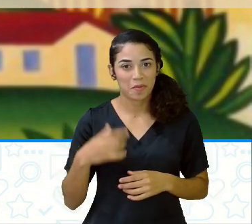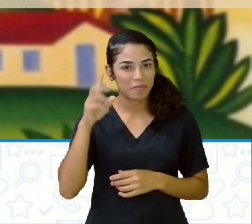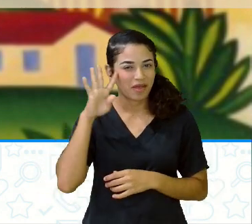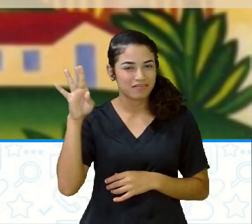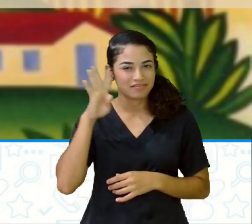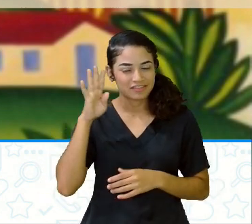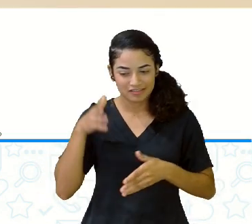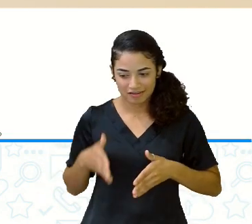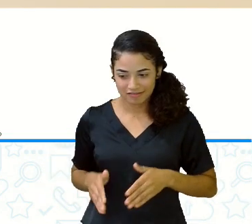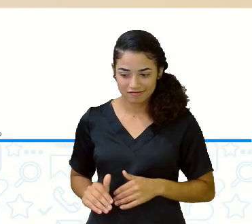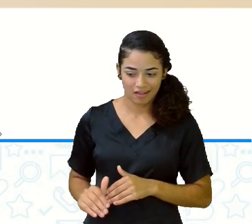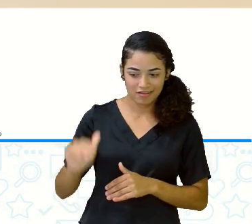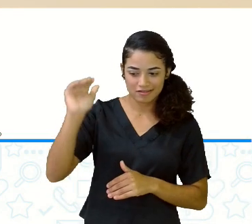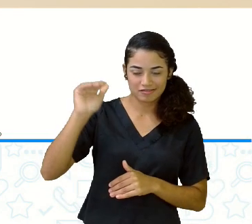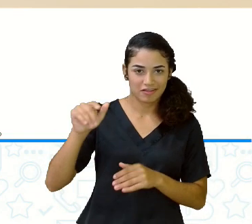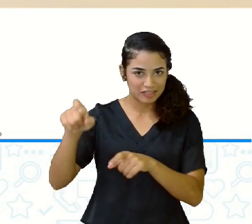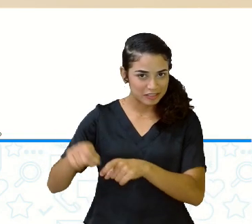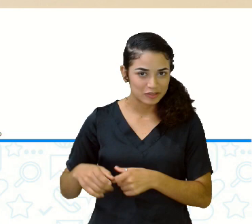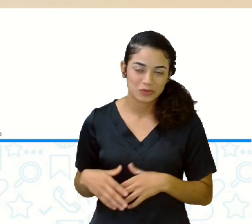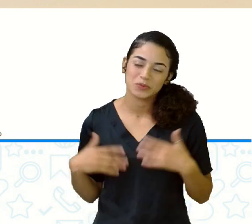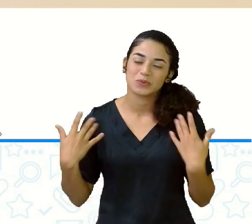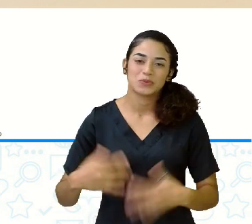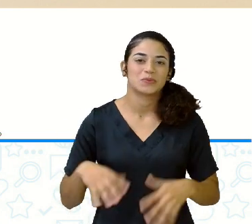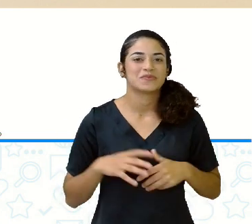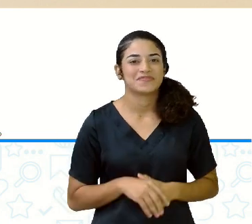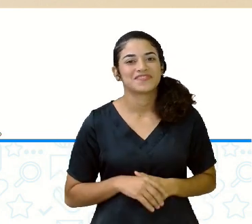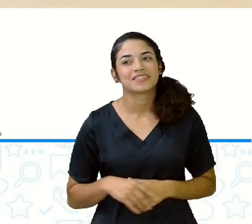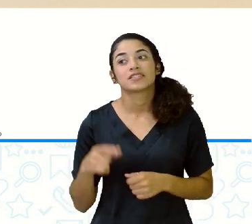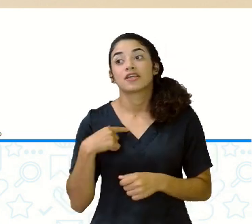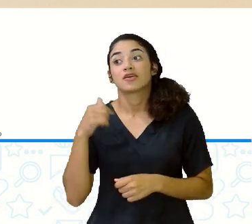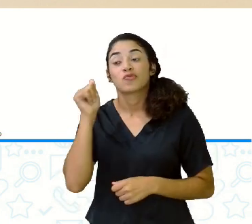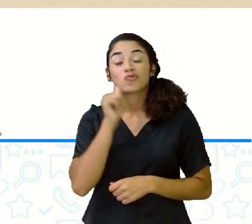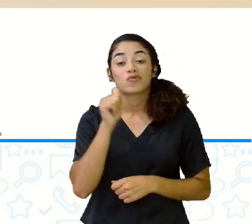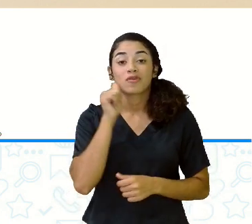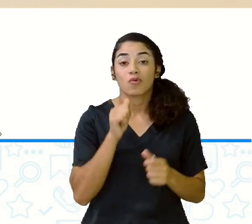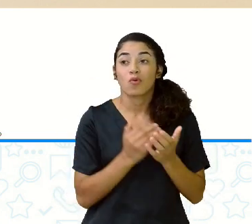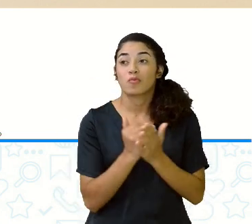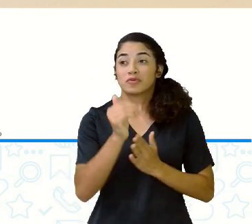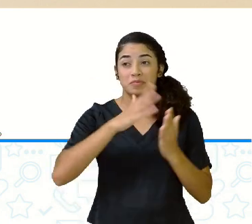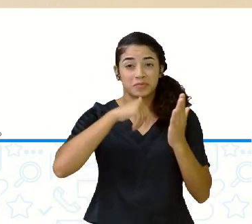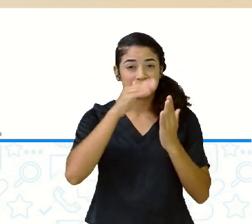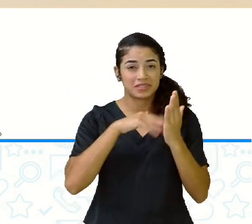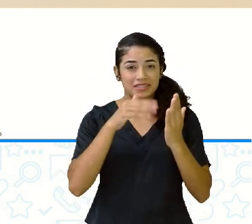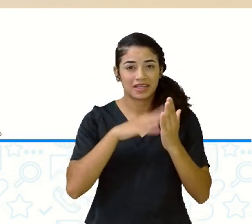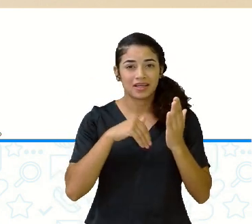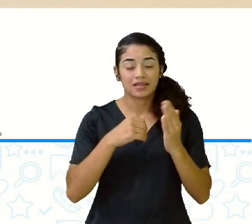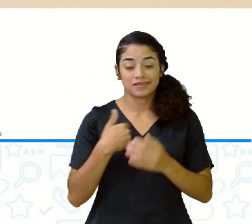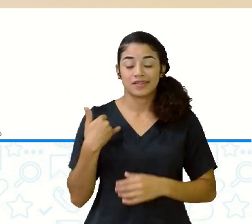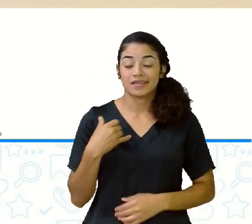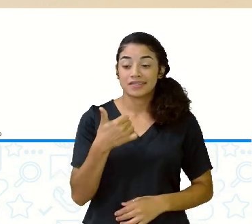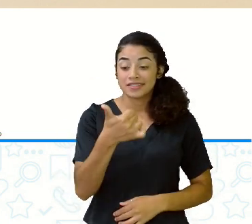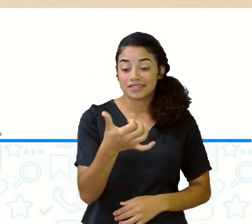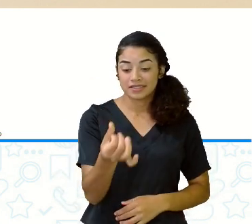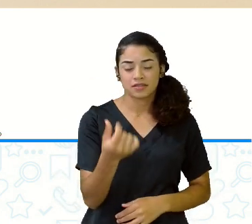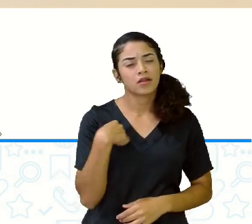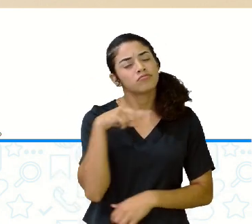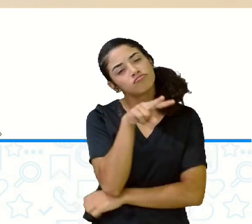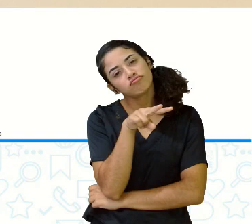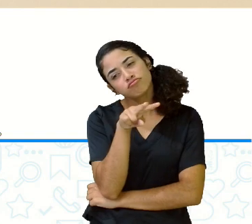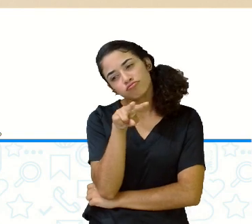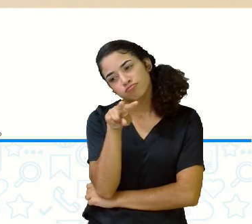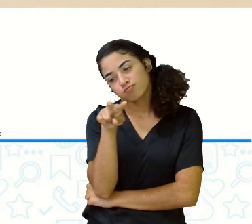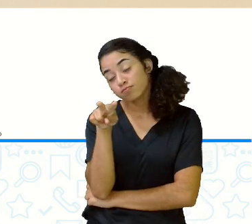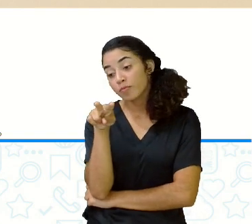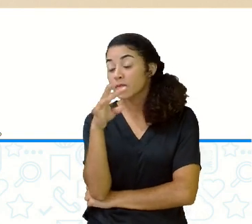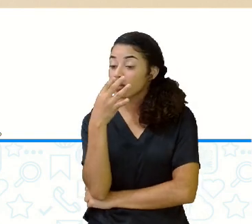fazenda, deve ser bem legal, né? Tarsila começou a pintar com 16 anos, porque ela via, o que ela via ali na fazenda, ela